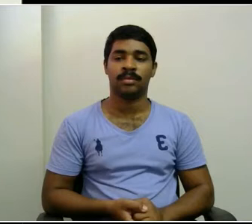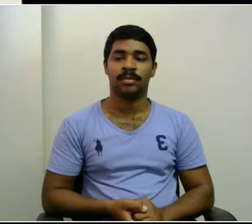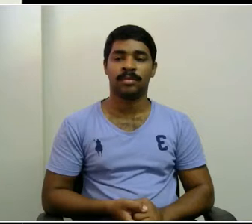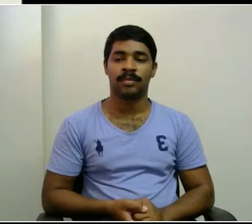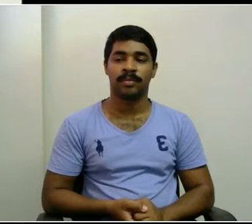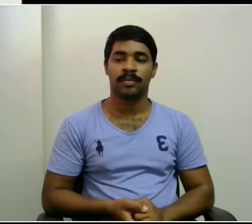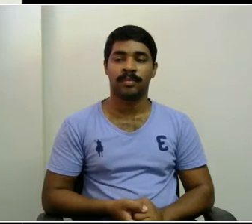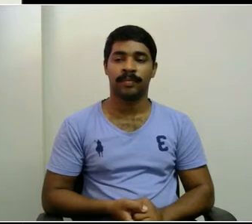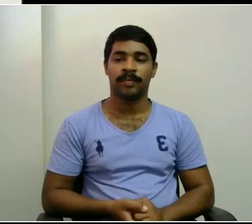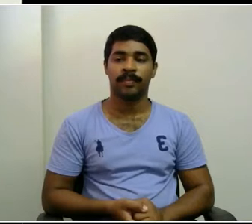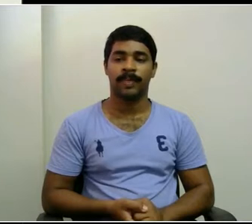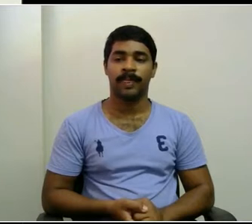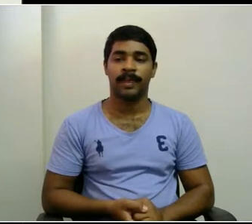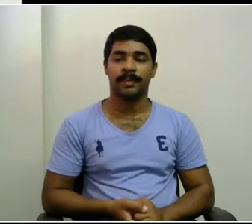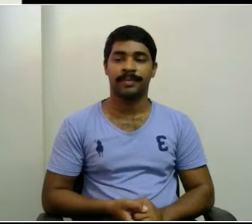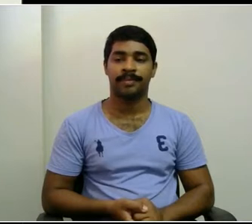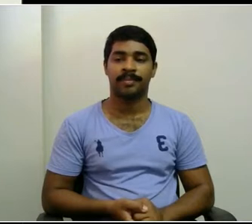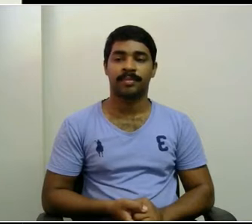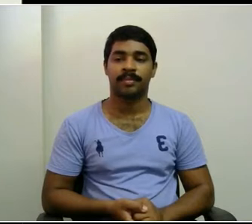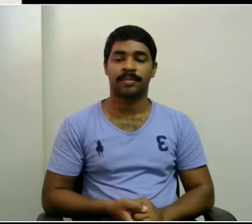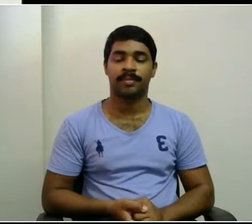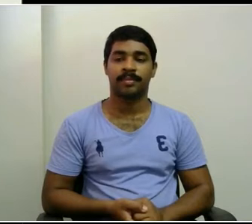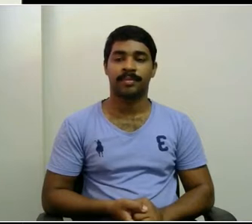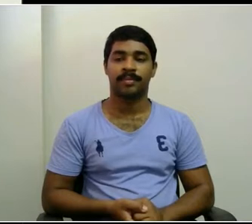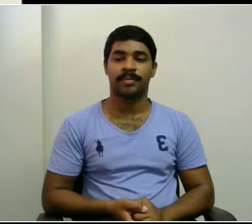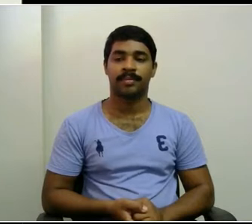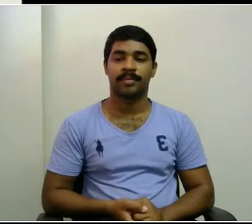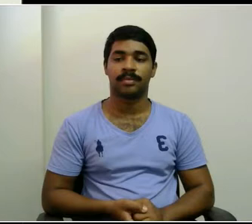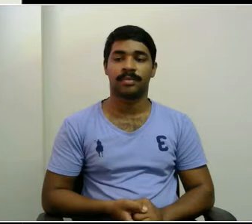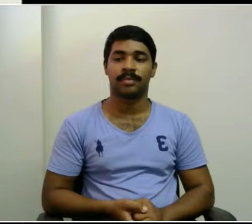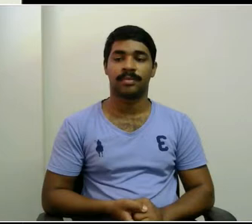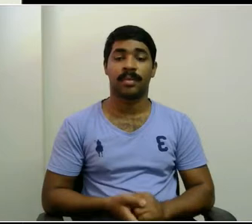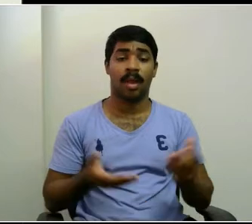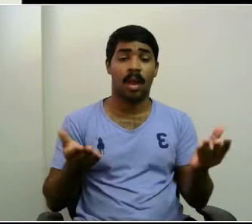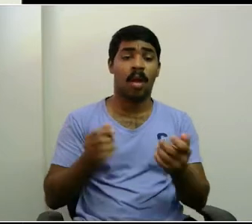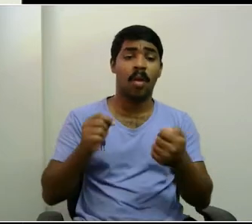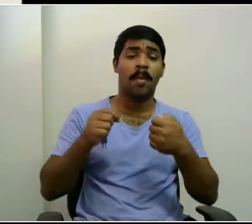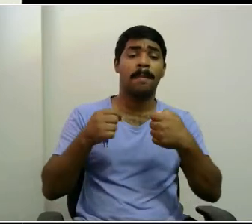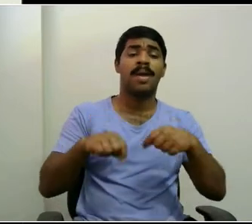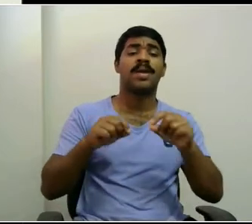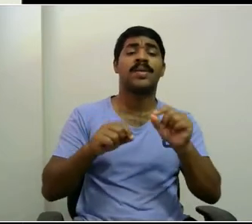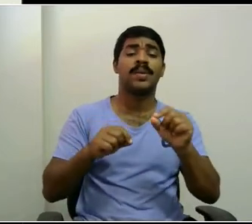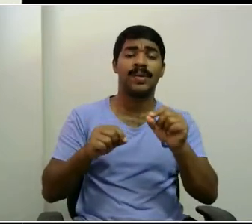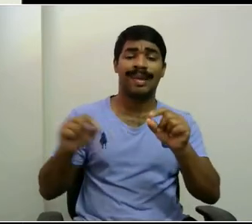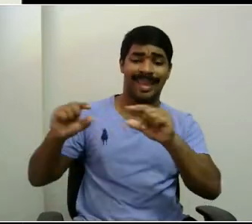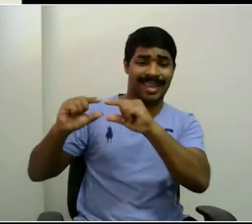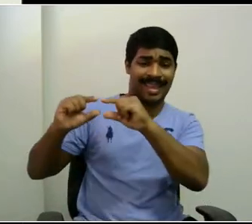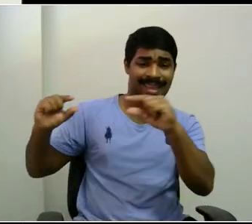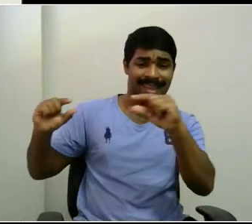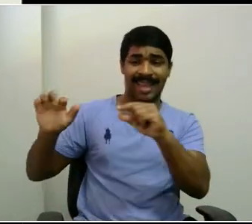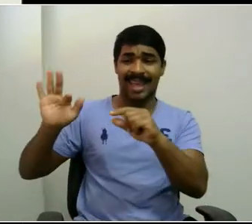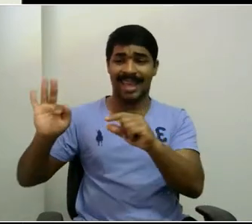a f de menos 1, eu quero que a f da f de 1 menos x